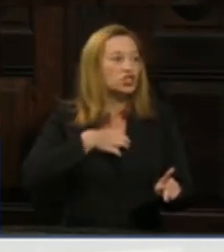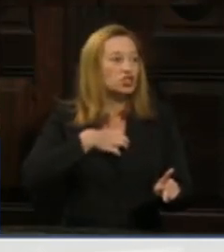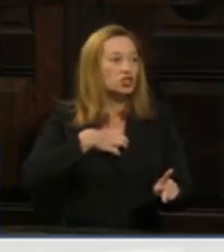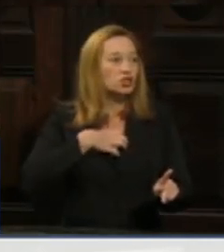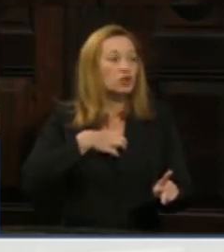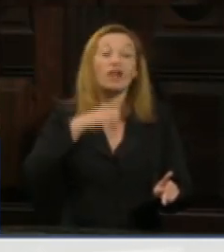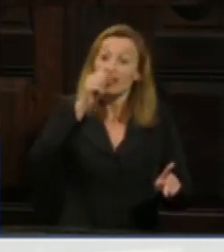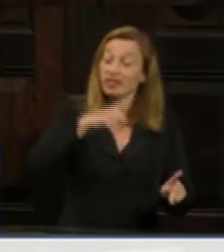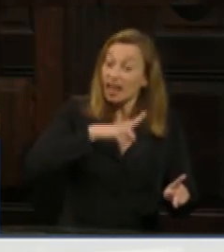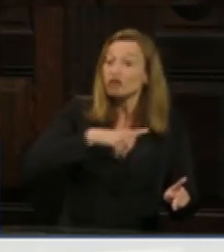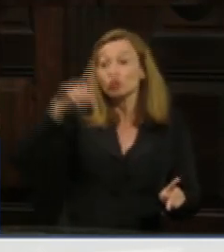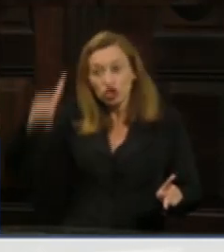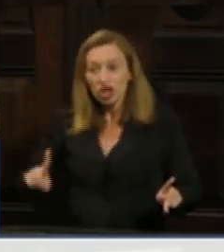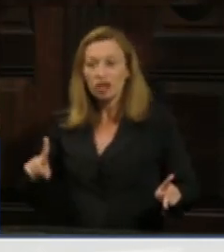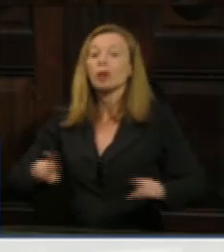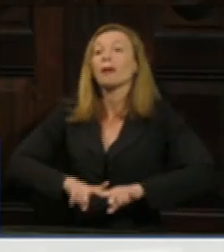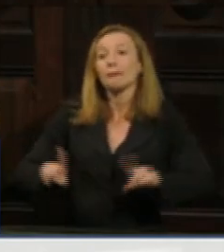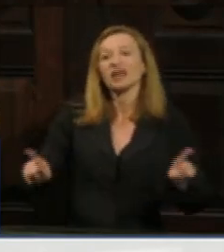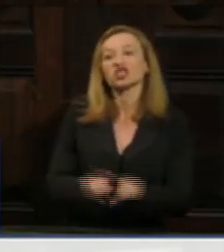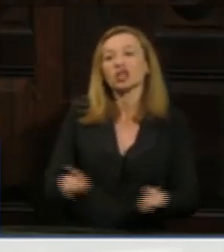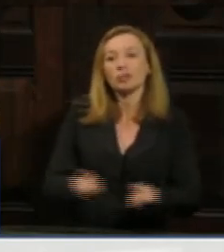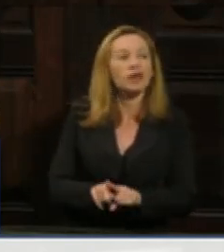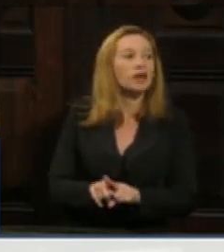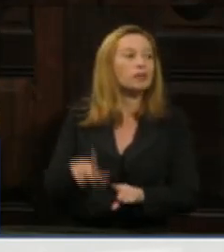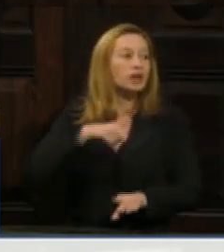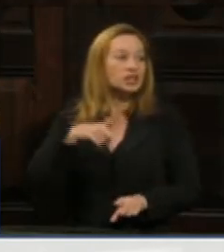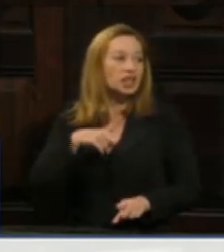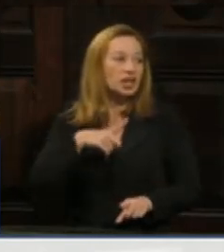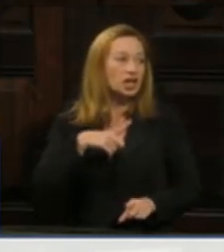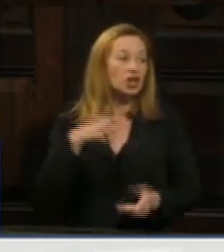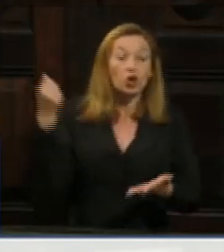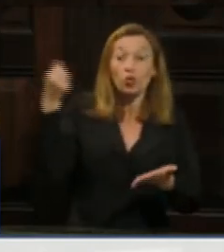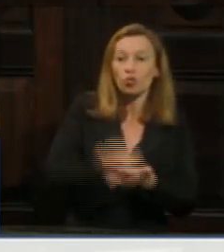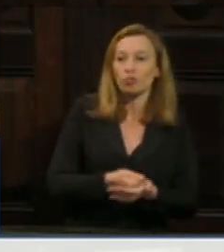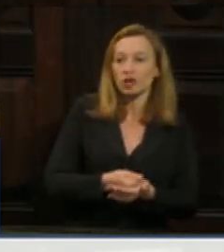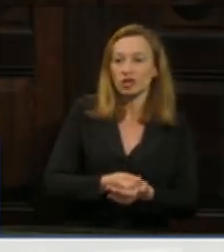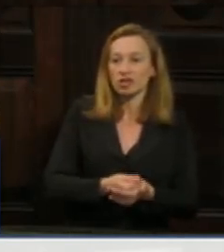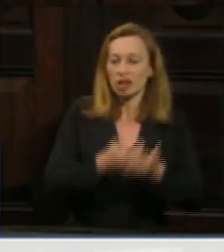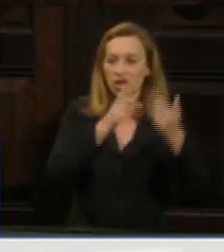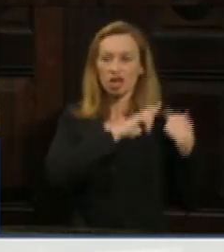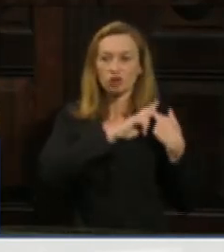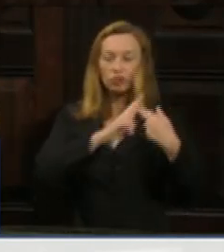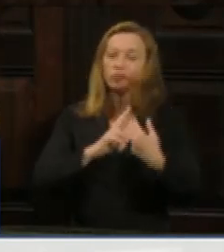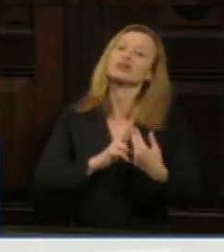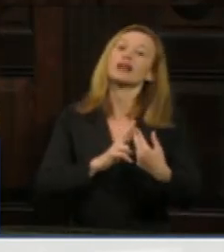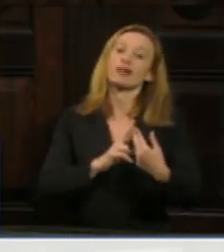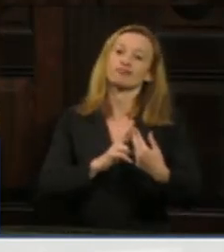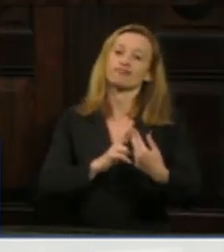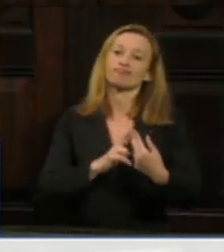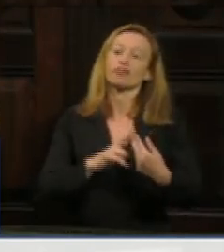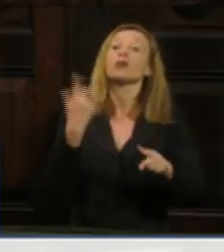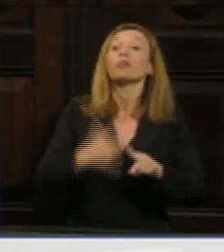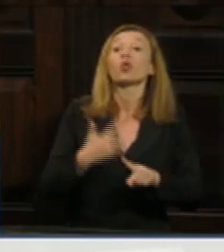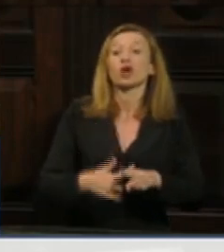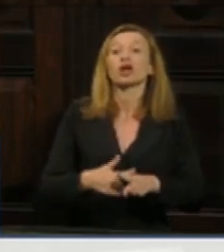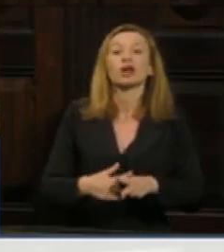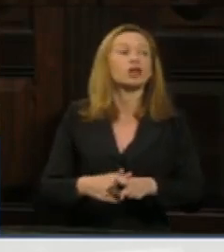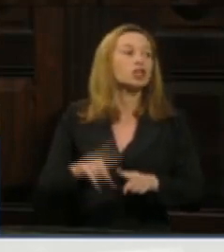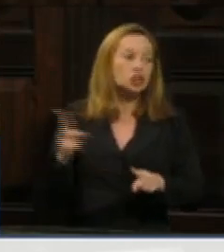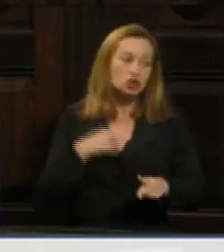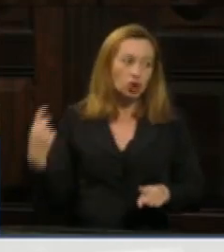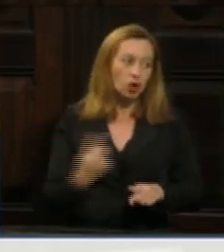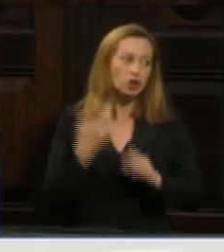apoio popular nessa condição. Diga-se de passagem, sou entusiasta da política participativa, mas esse projeto é uma iniciativa de um parlamentar